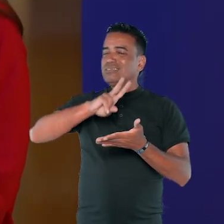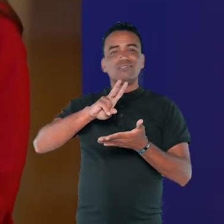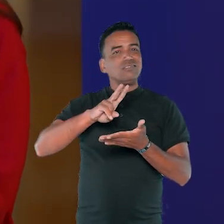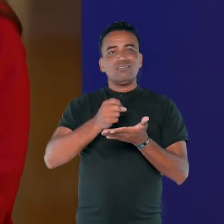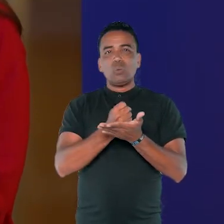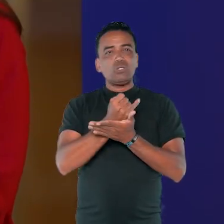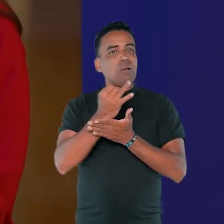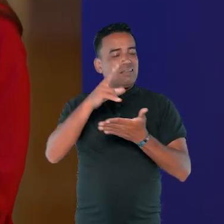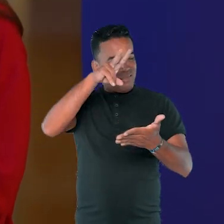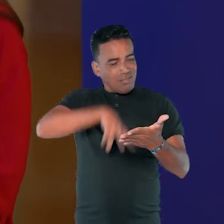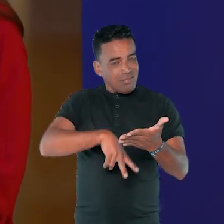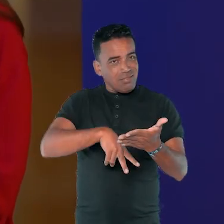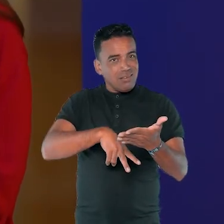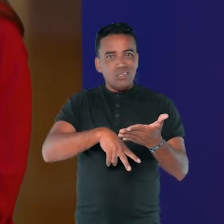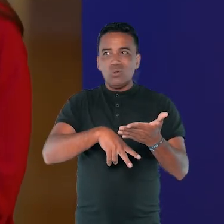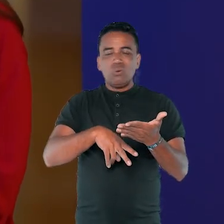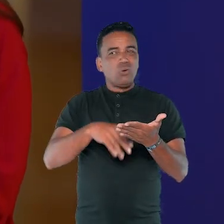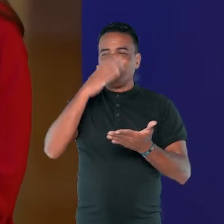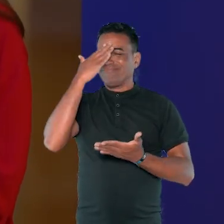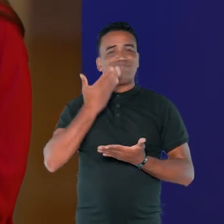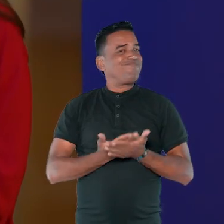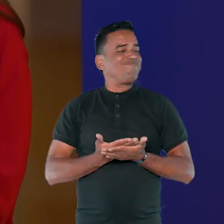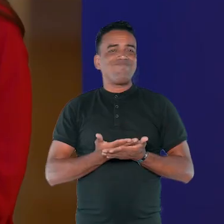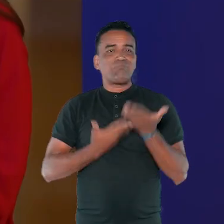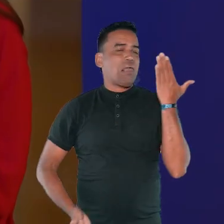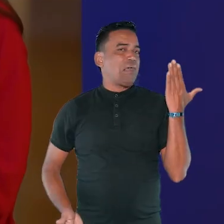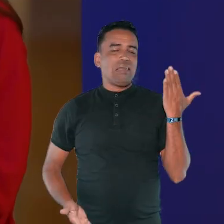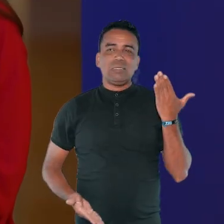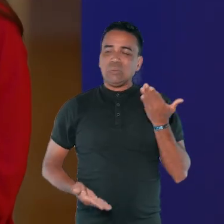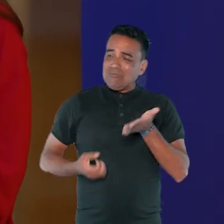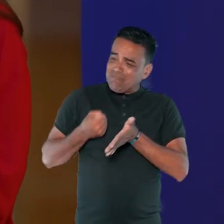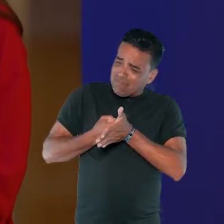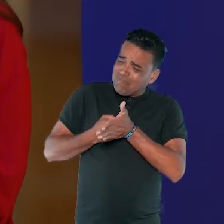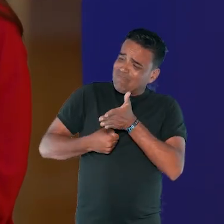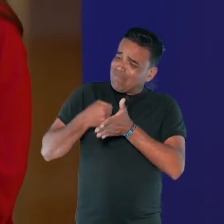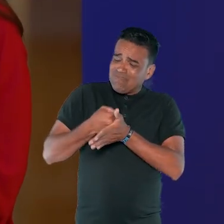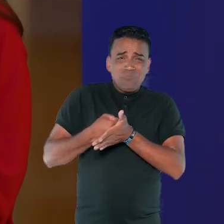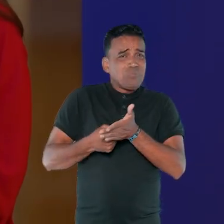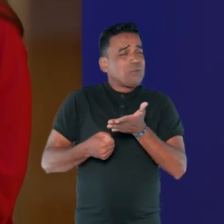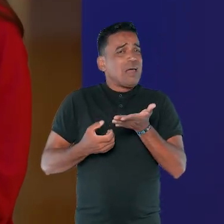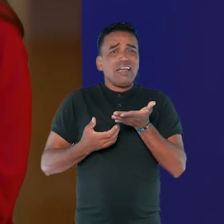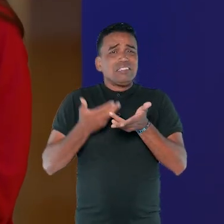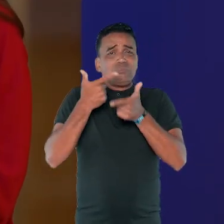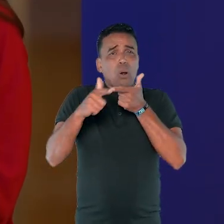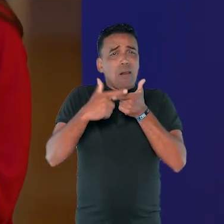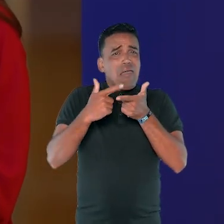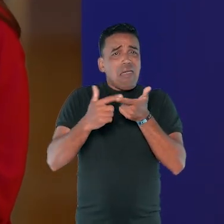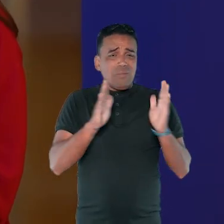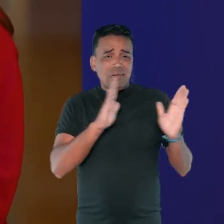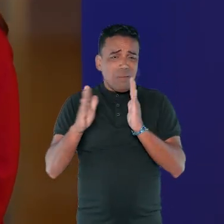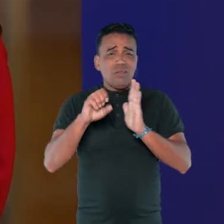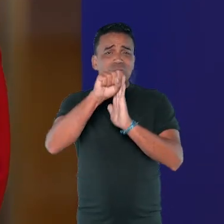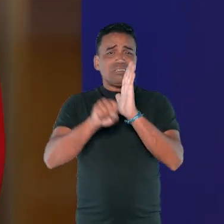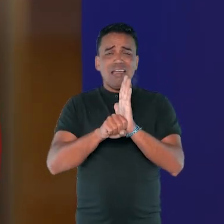quanto mais leio, descreio. Insisto, deve ser um mal do século, se não for um